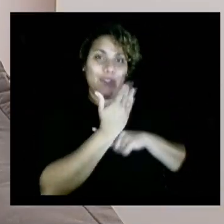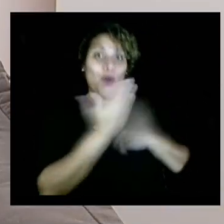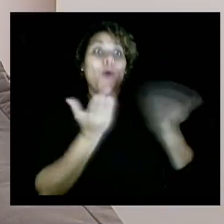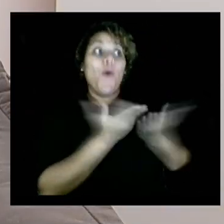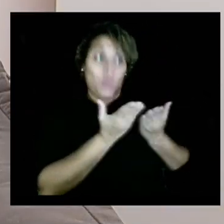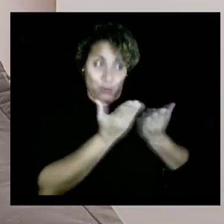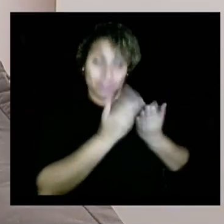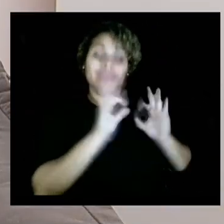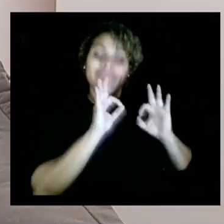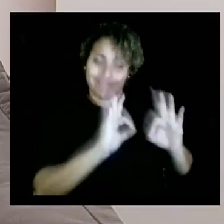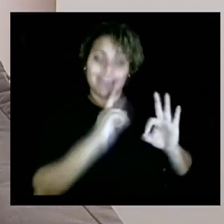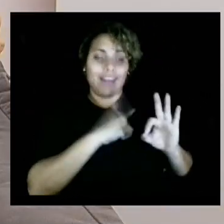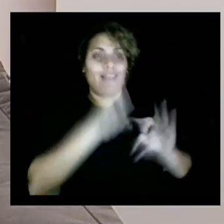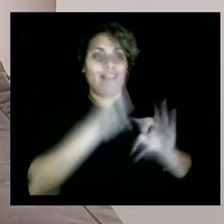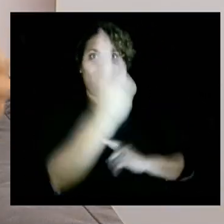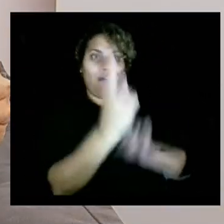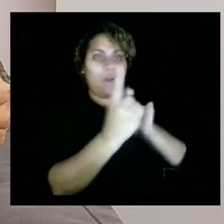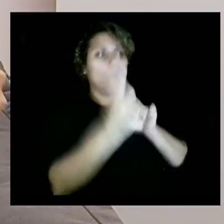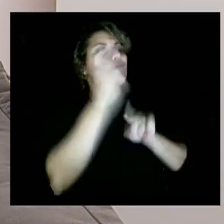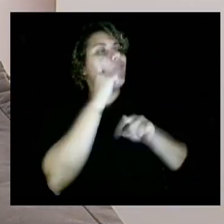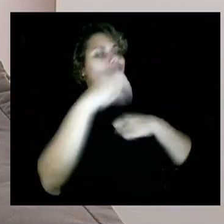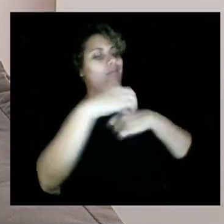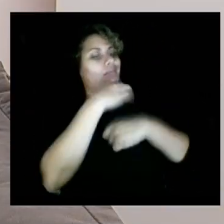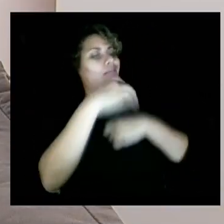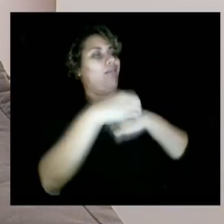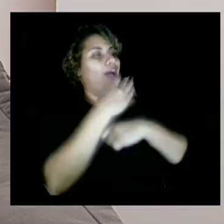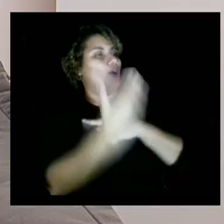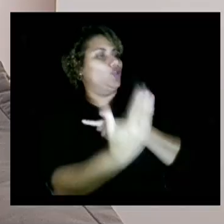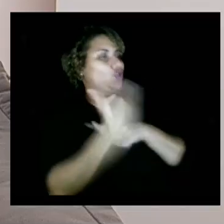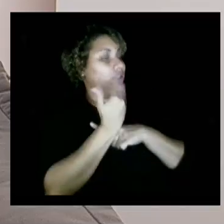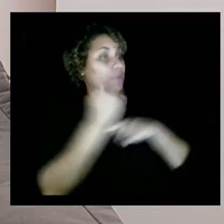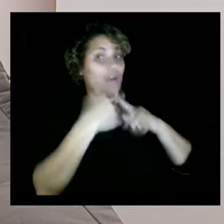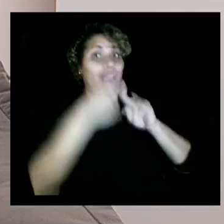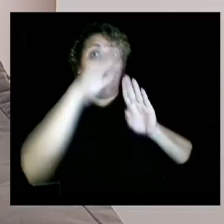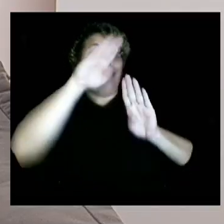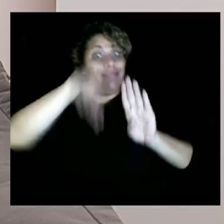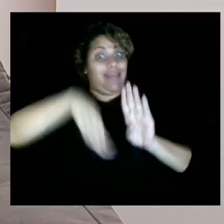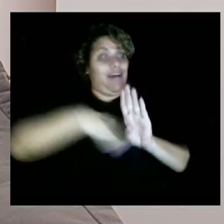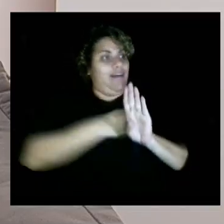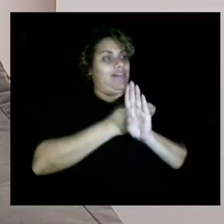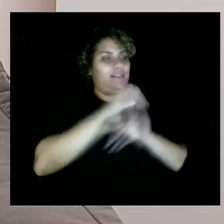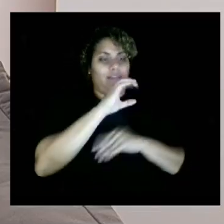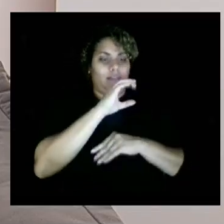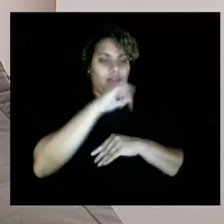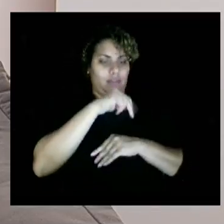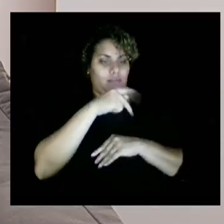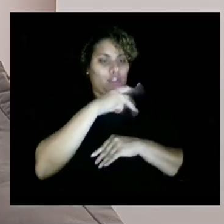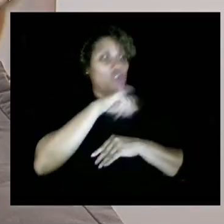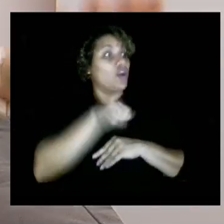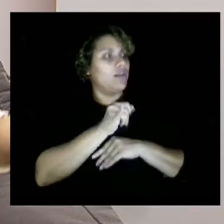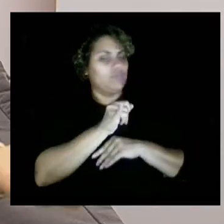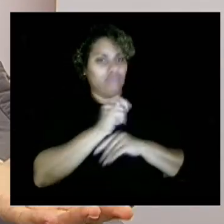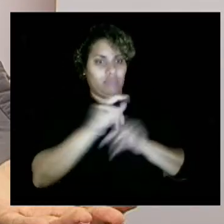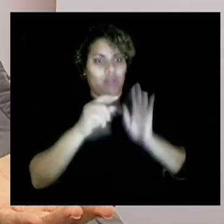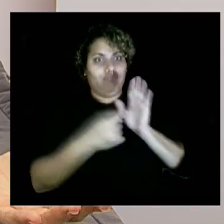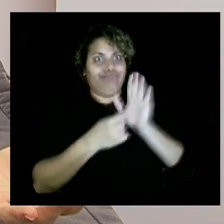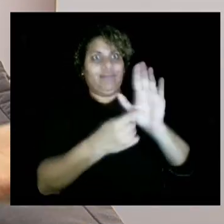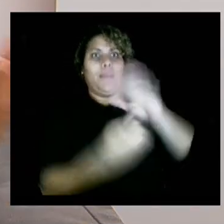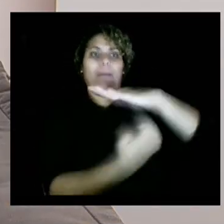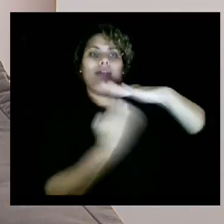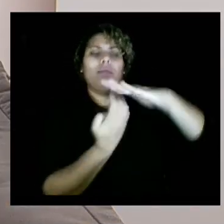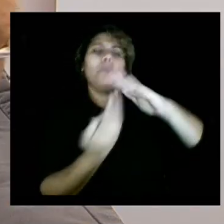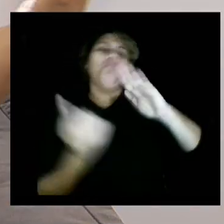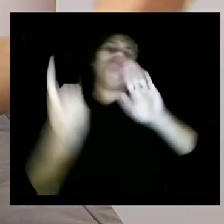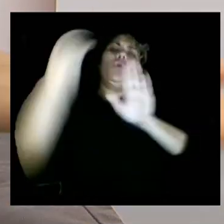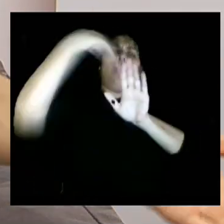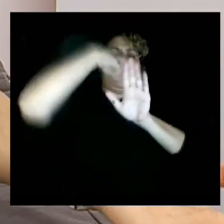ajudando, porque eu falo assim que atrás do CNPJ tem uma pessoa física, né? Eu preciso cuidar do meu CPF para o CNPJ funcionar.